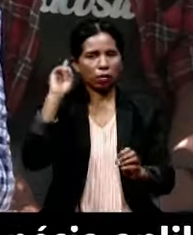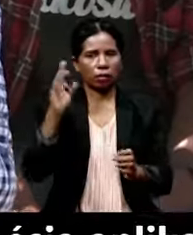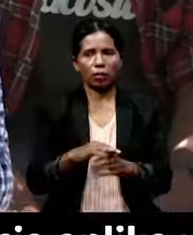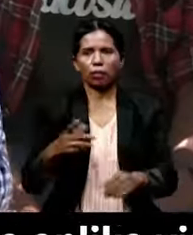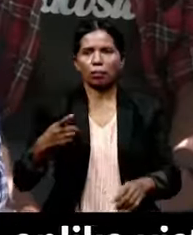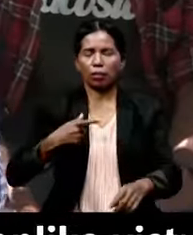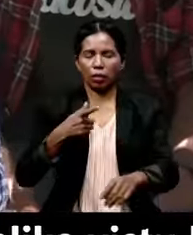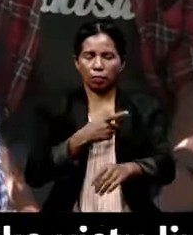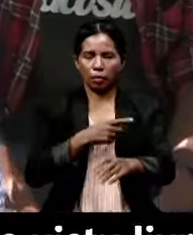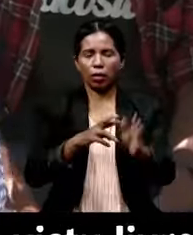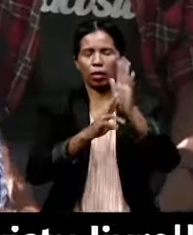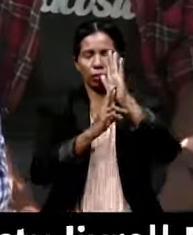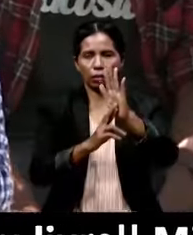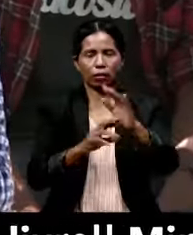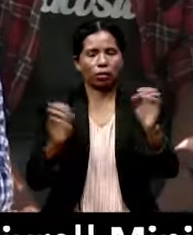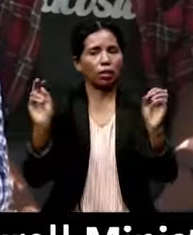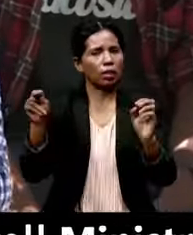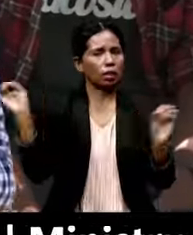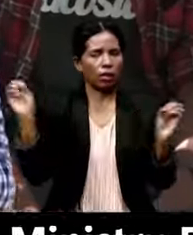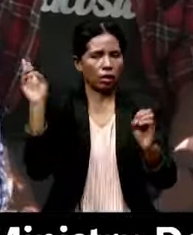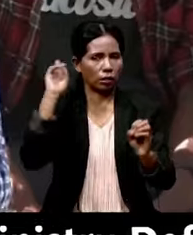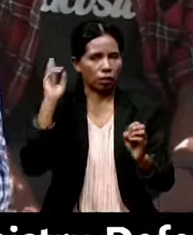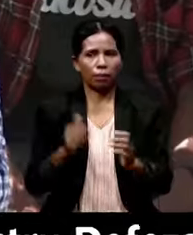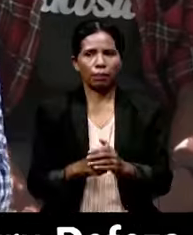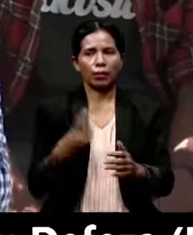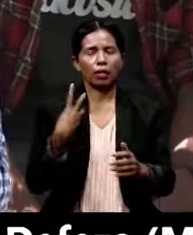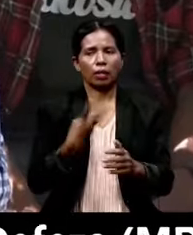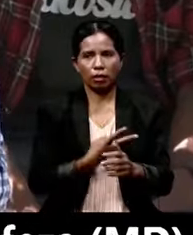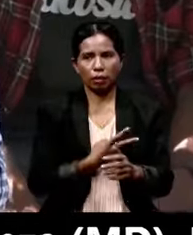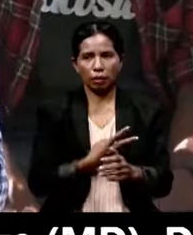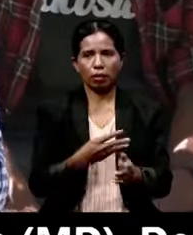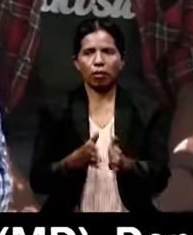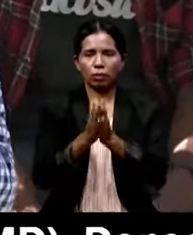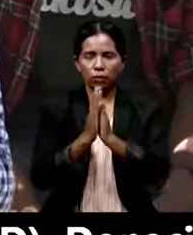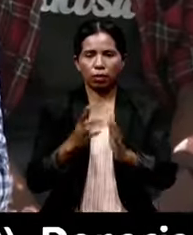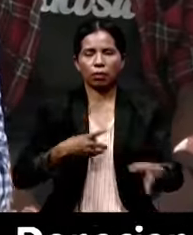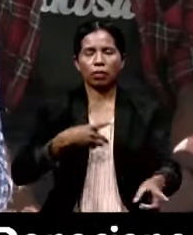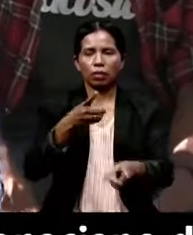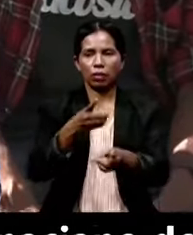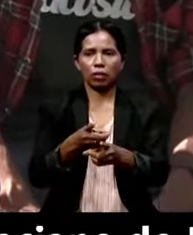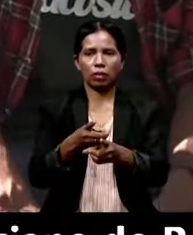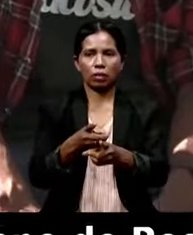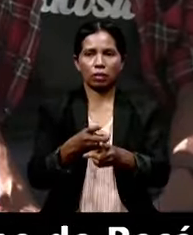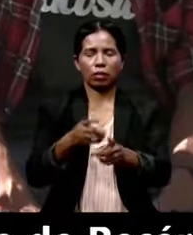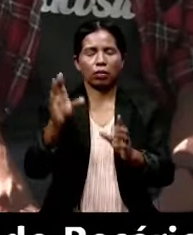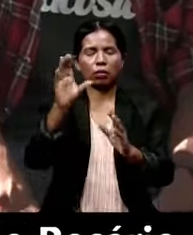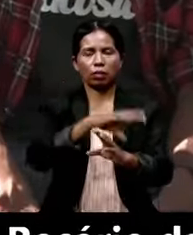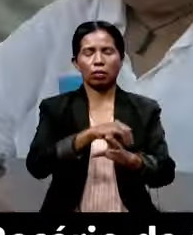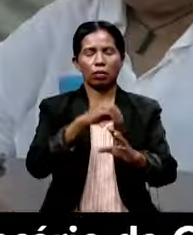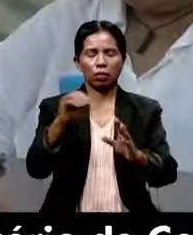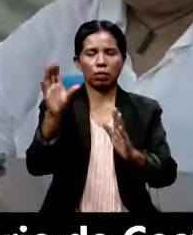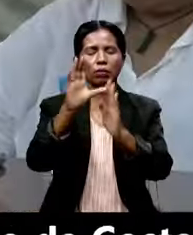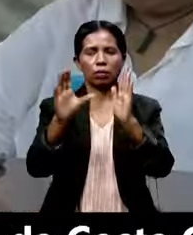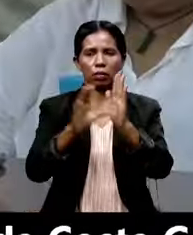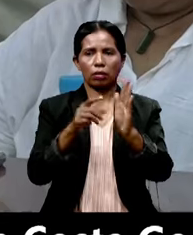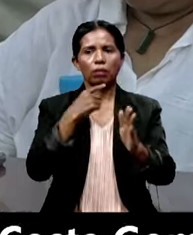né? Representa povo, mas nia la ronona. Então, a minha sei, exige a minha direito, tu e condição garantiona.